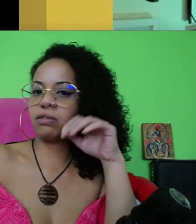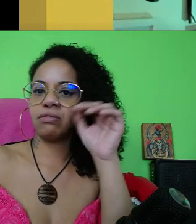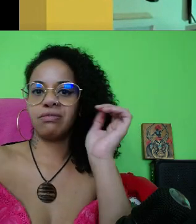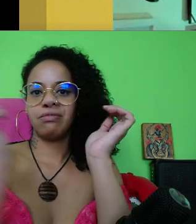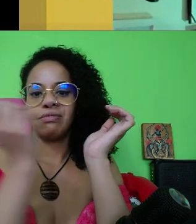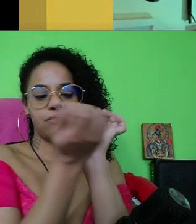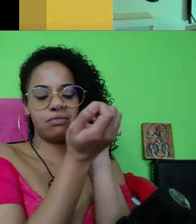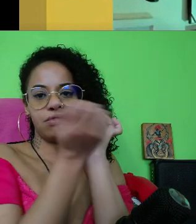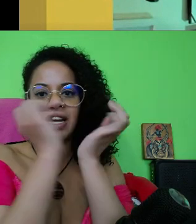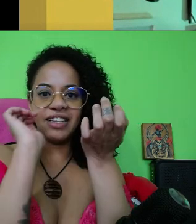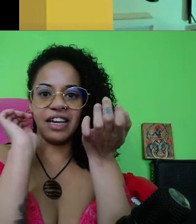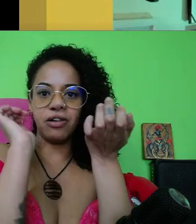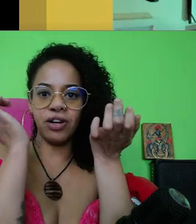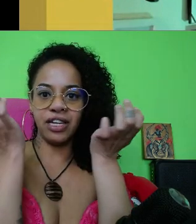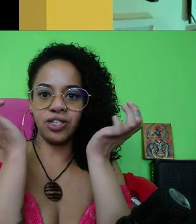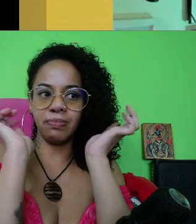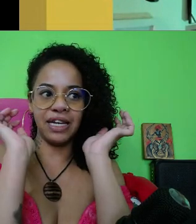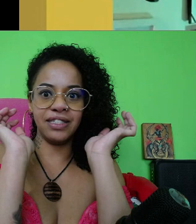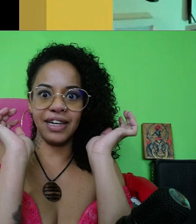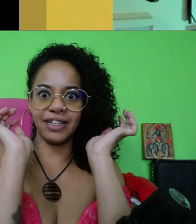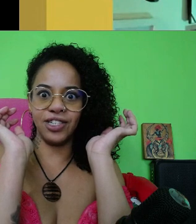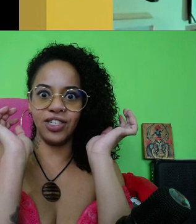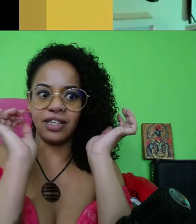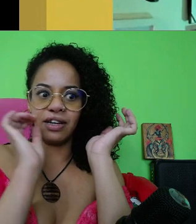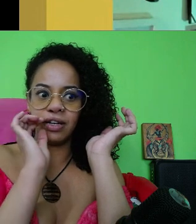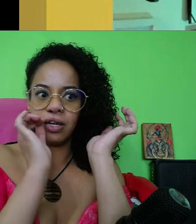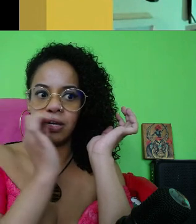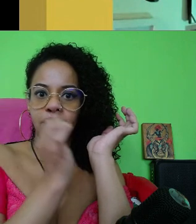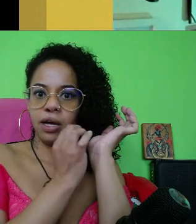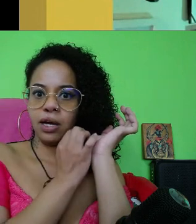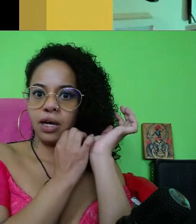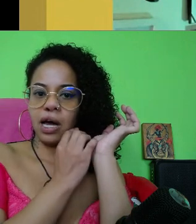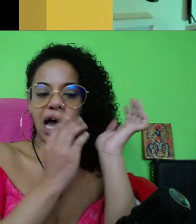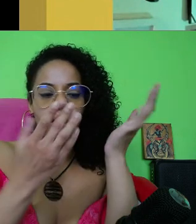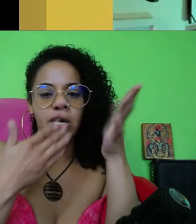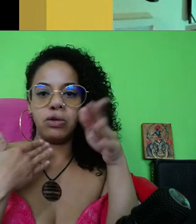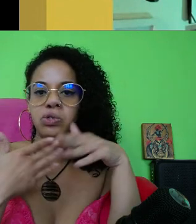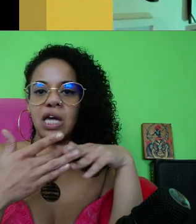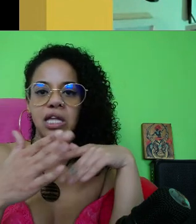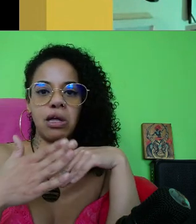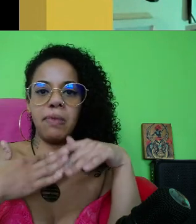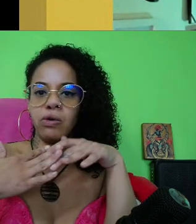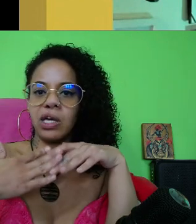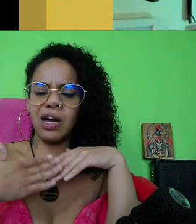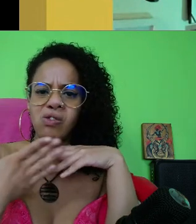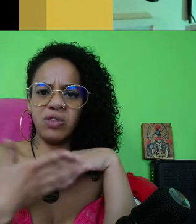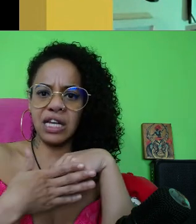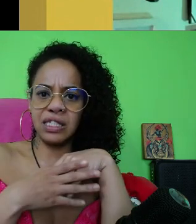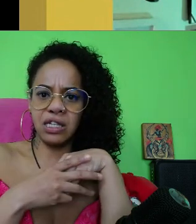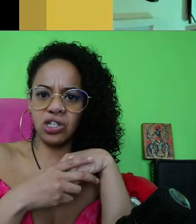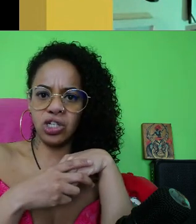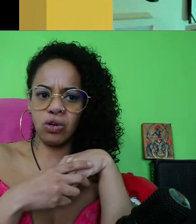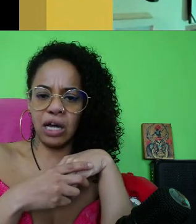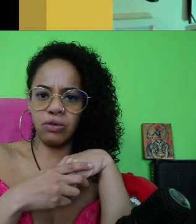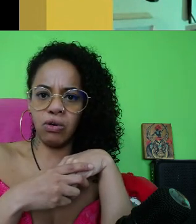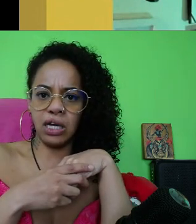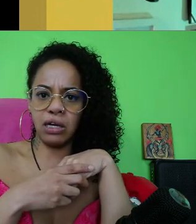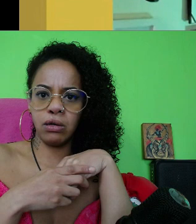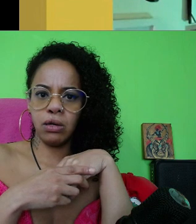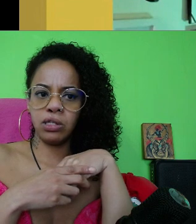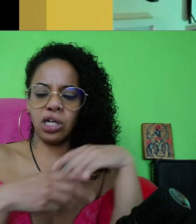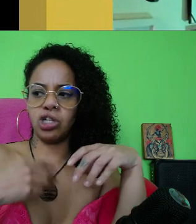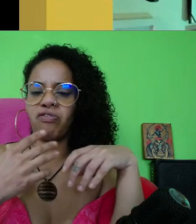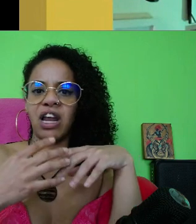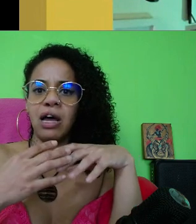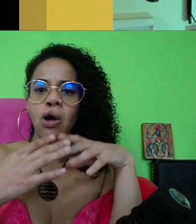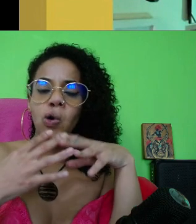liga nem tem corrente mais acredita agora não sei também o que que acontece se a gente colar no